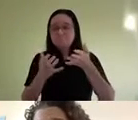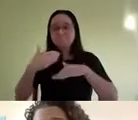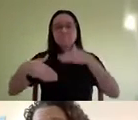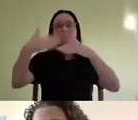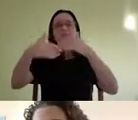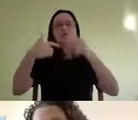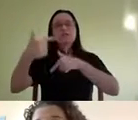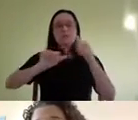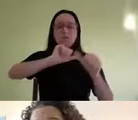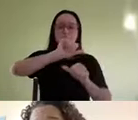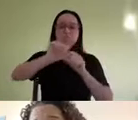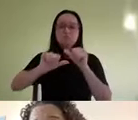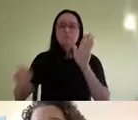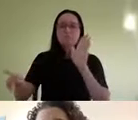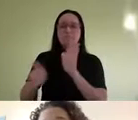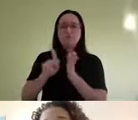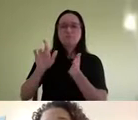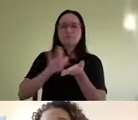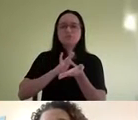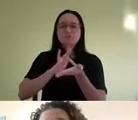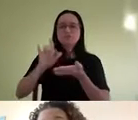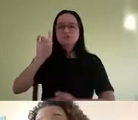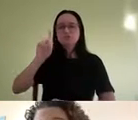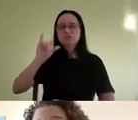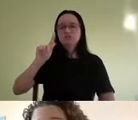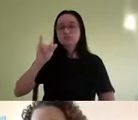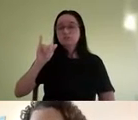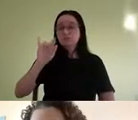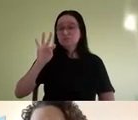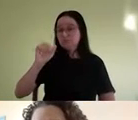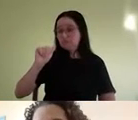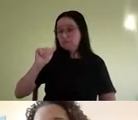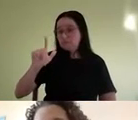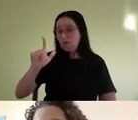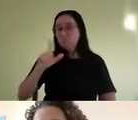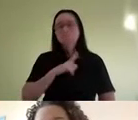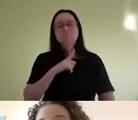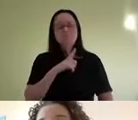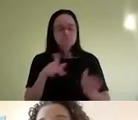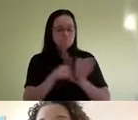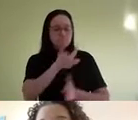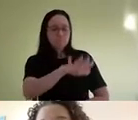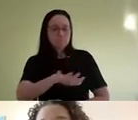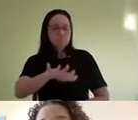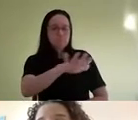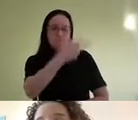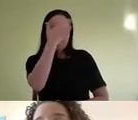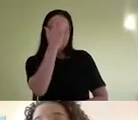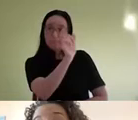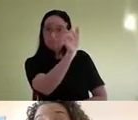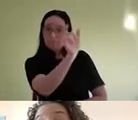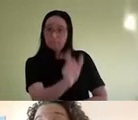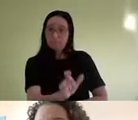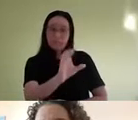transformação digital, obviamente ela tem a jornada do cliente, então ela se preocupa muito com